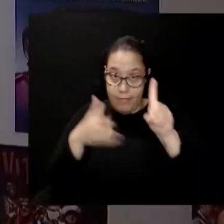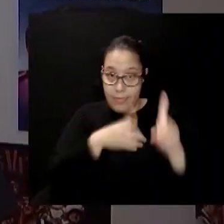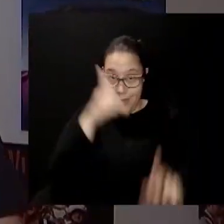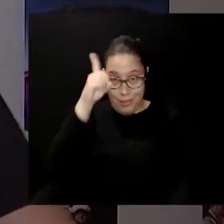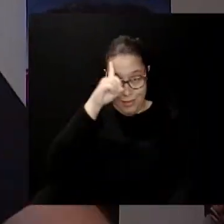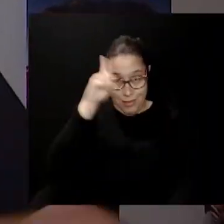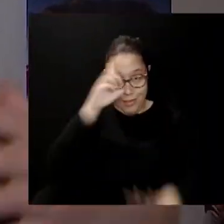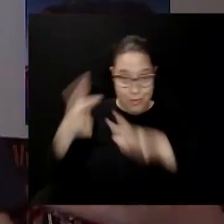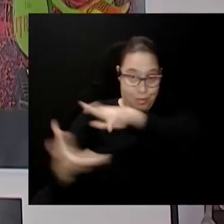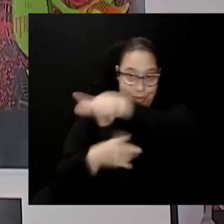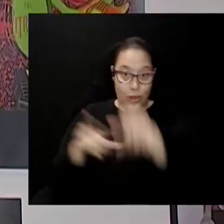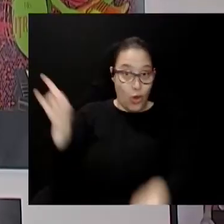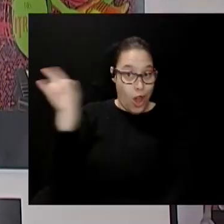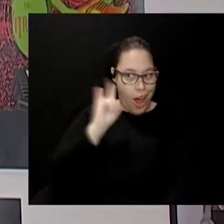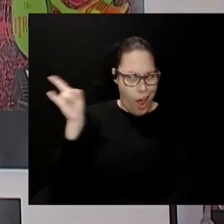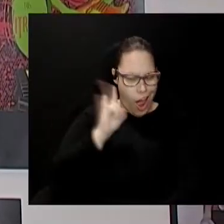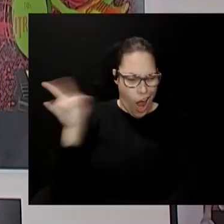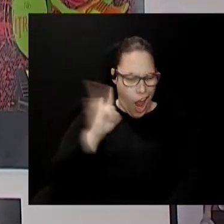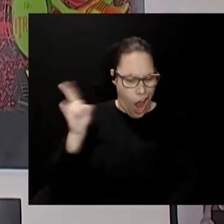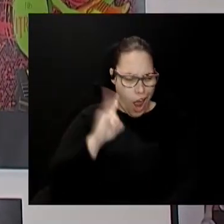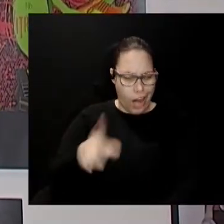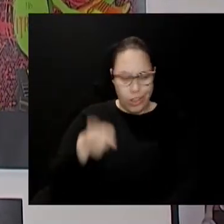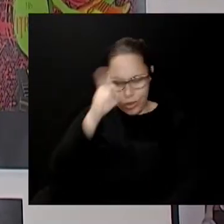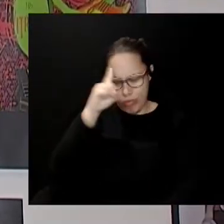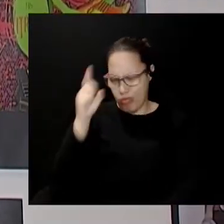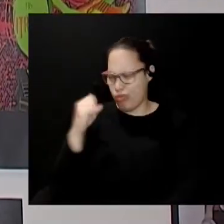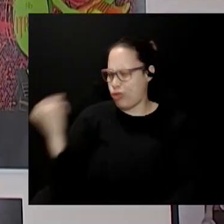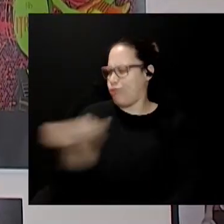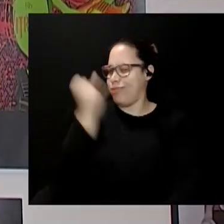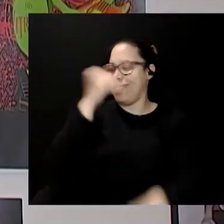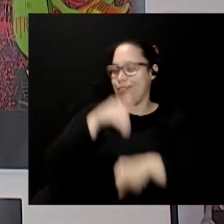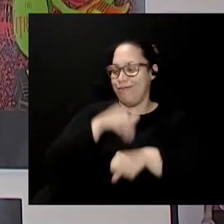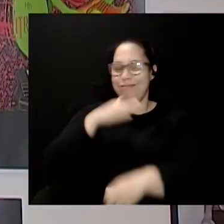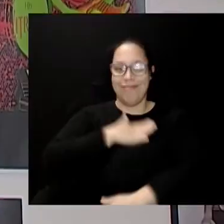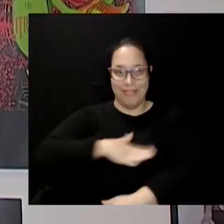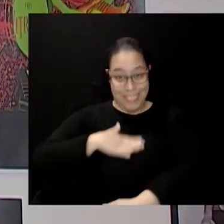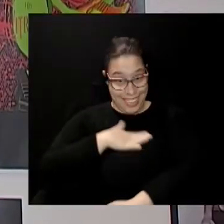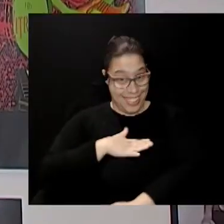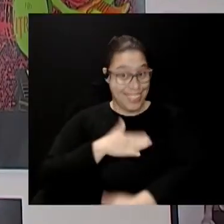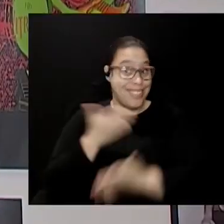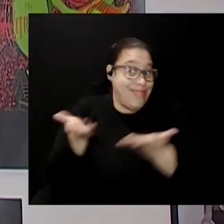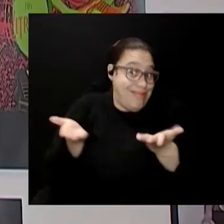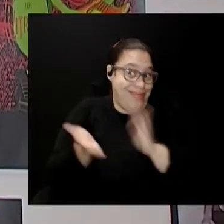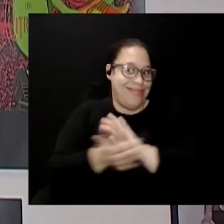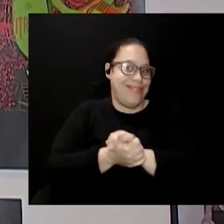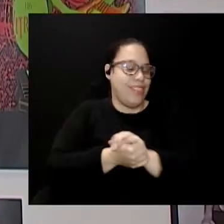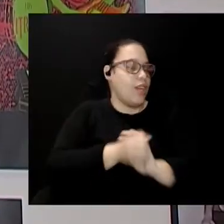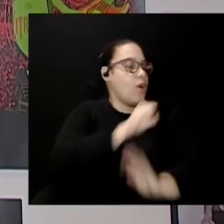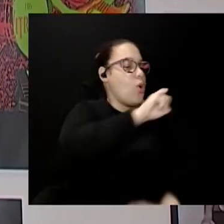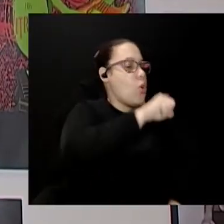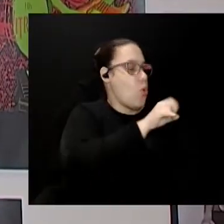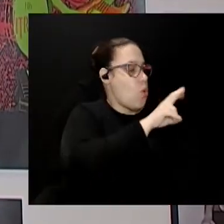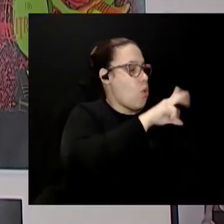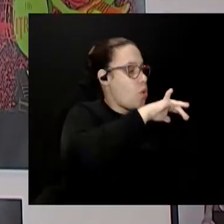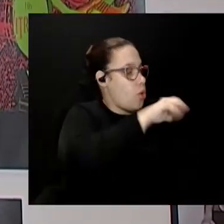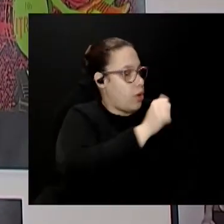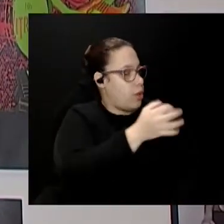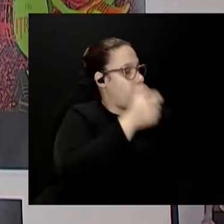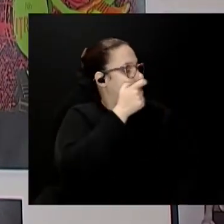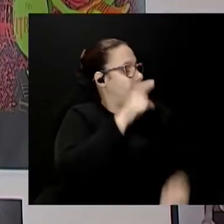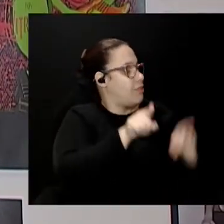Internacional do Rock. É um dia super importante para quem gosta de rock. E, Júlia, é interessante a gente falar também a respeito